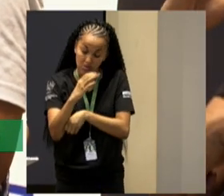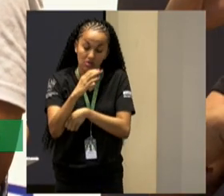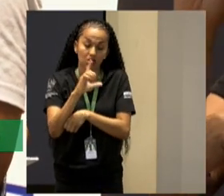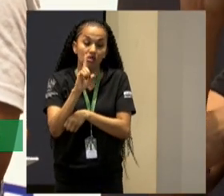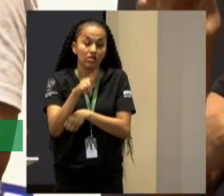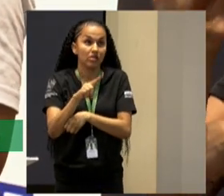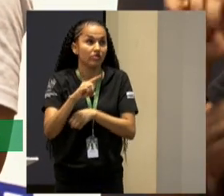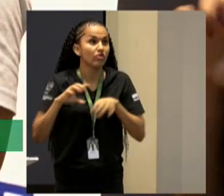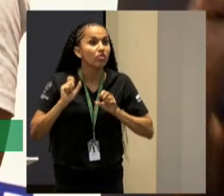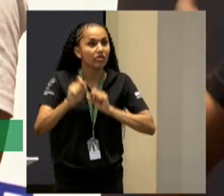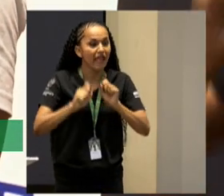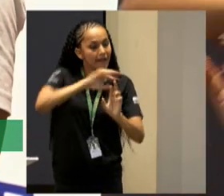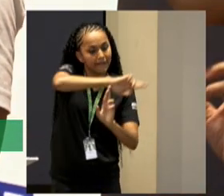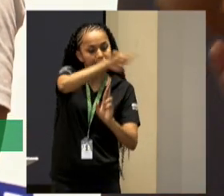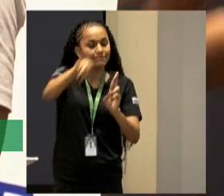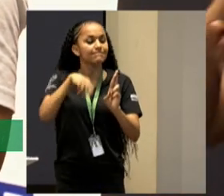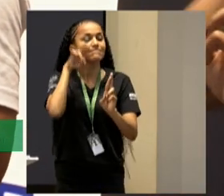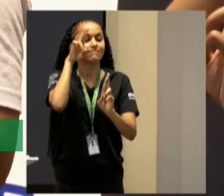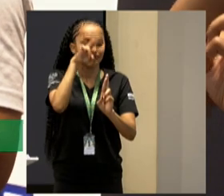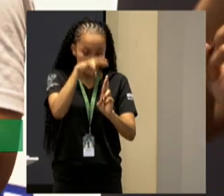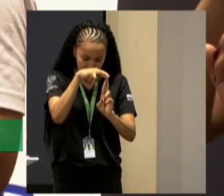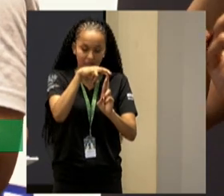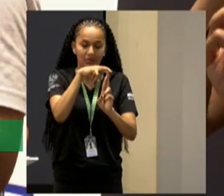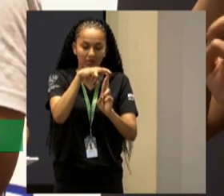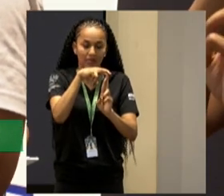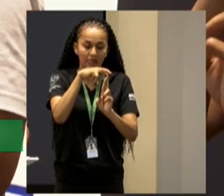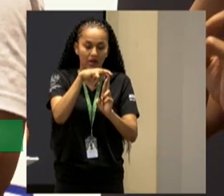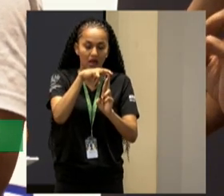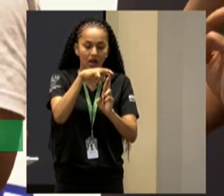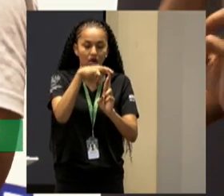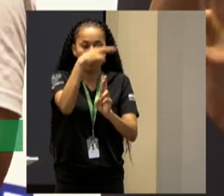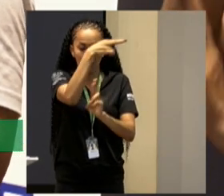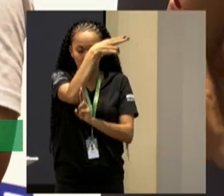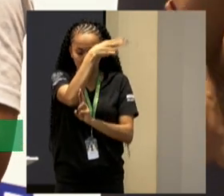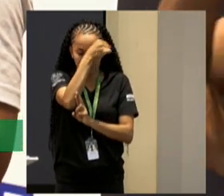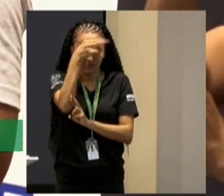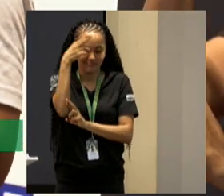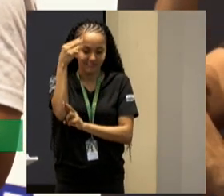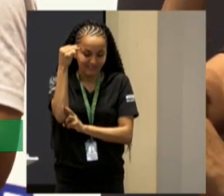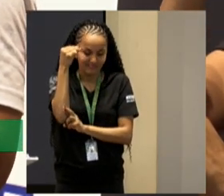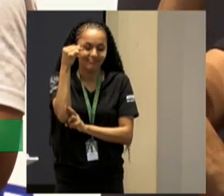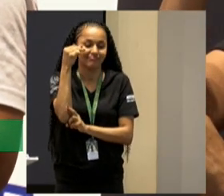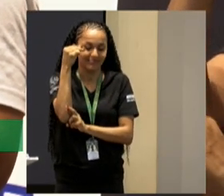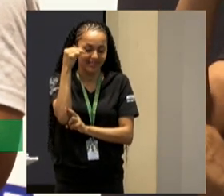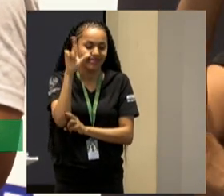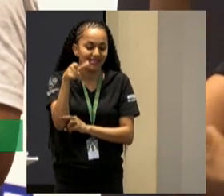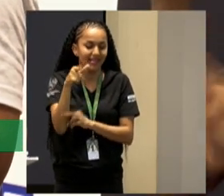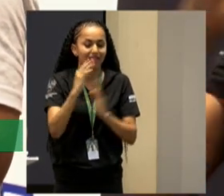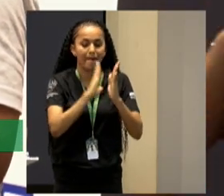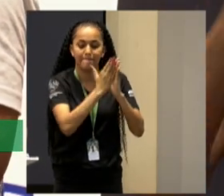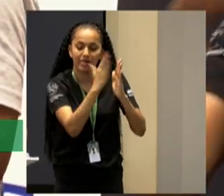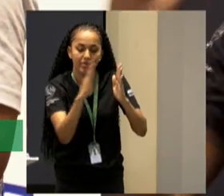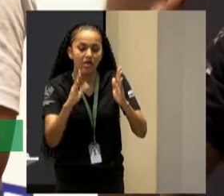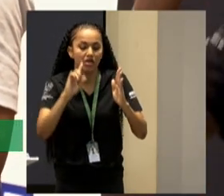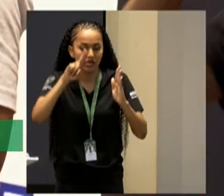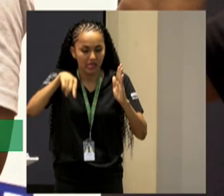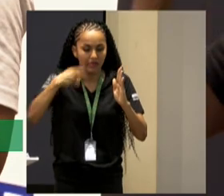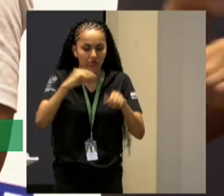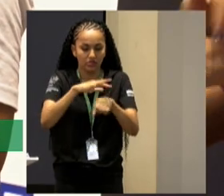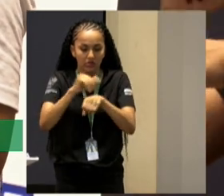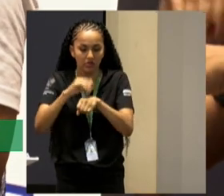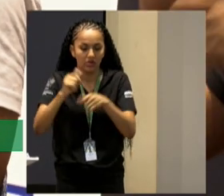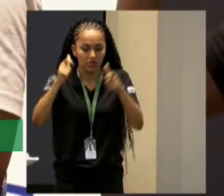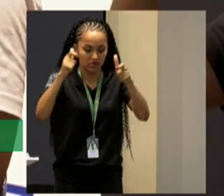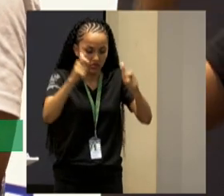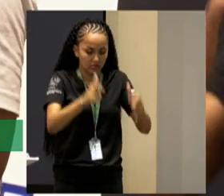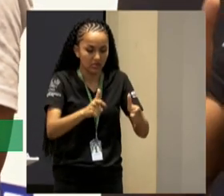foi totalmente referenciada para a rede municipal de Florianópolis. Nessa biblioteca, que depois passou a se chamar esse